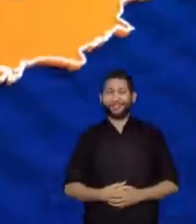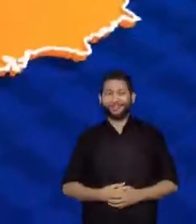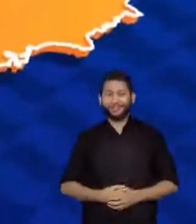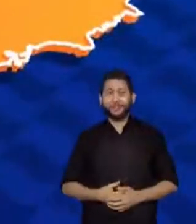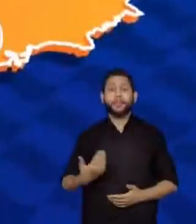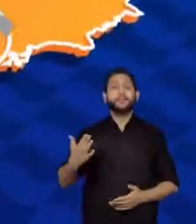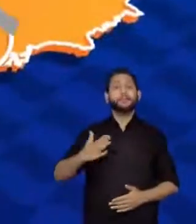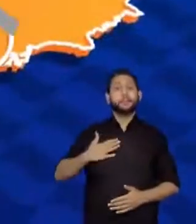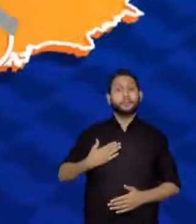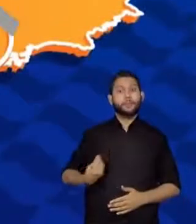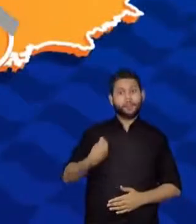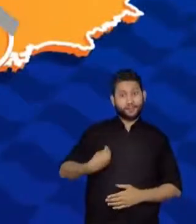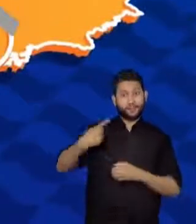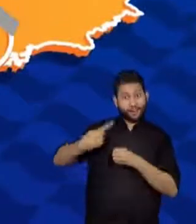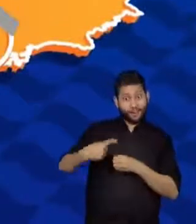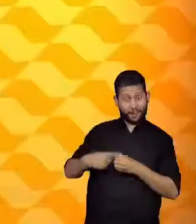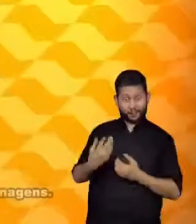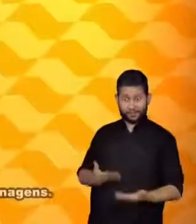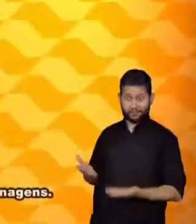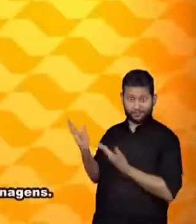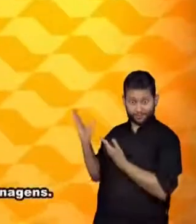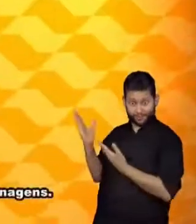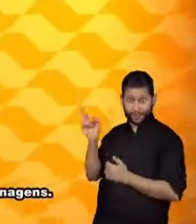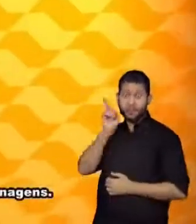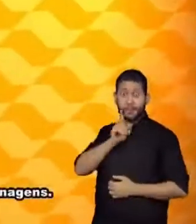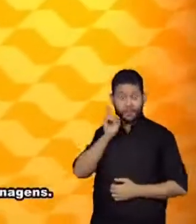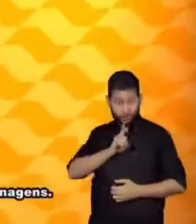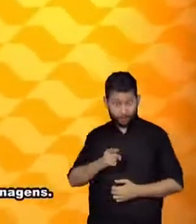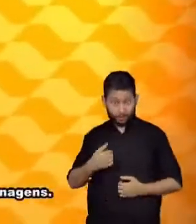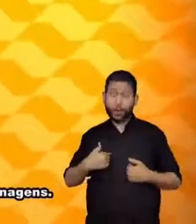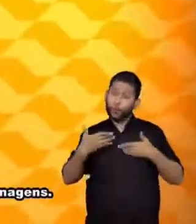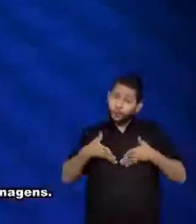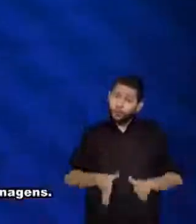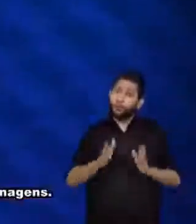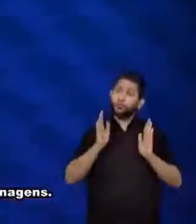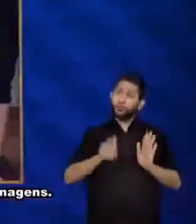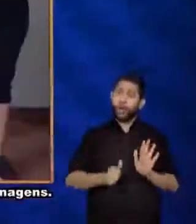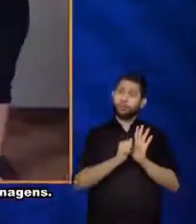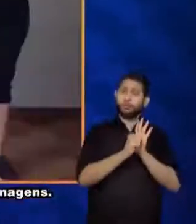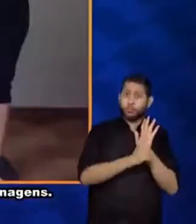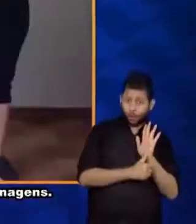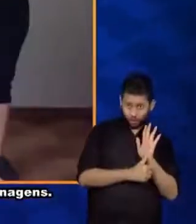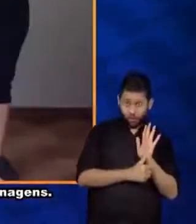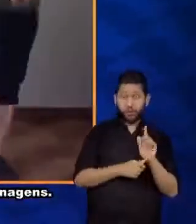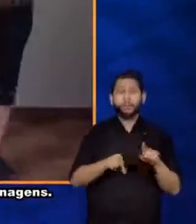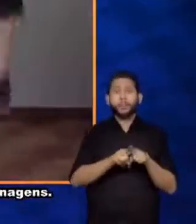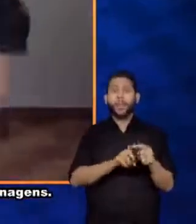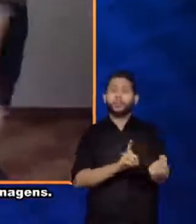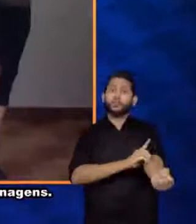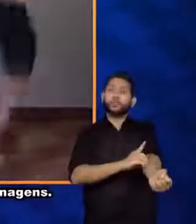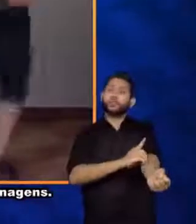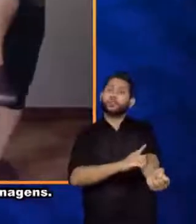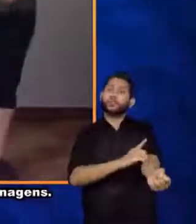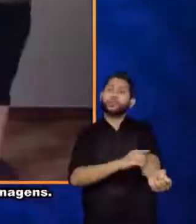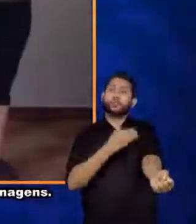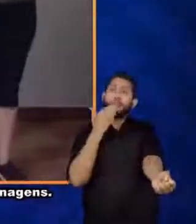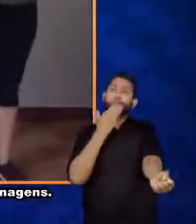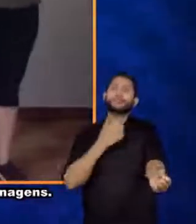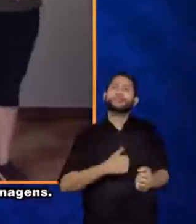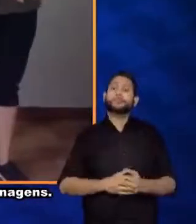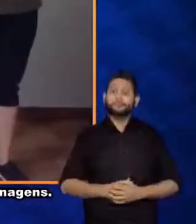Eu moro em Americana, eu nasci com síndrome de Down e tenho diabetes.